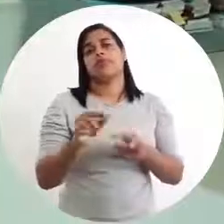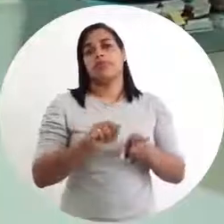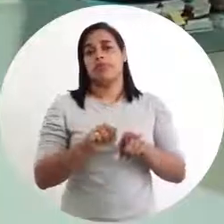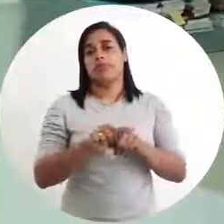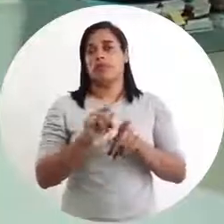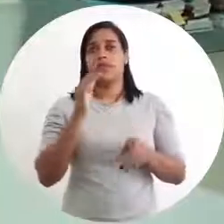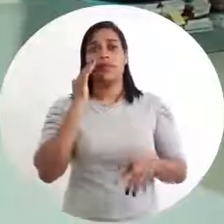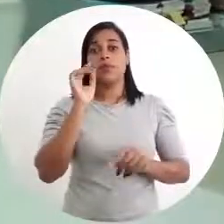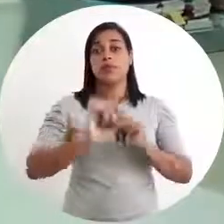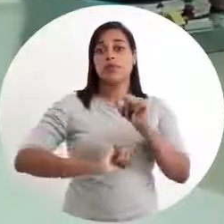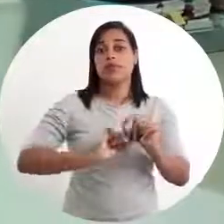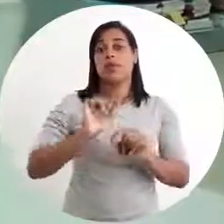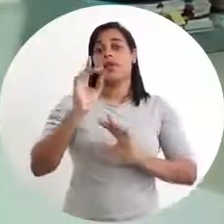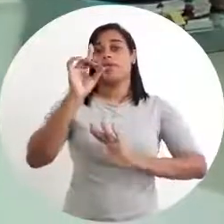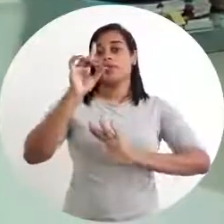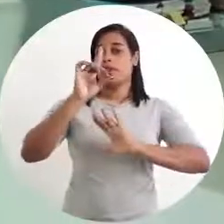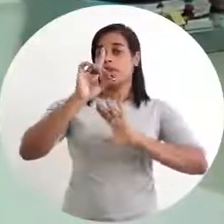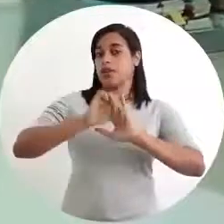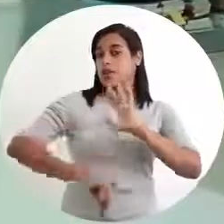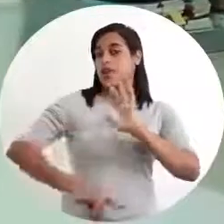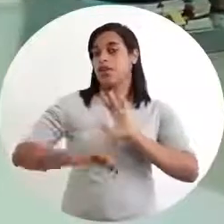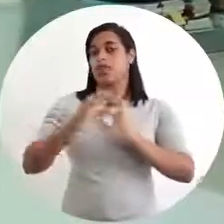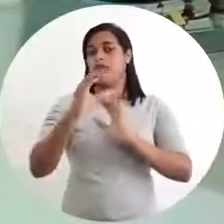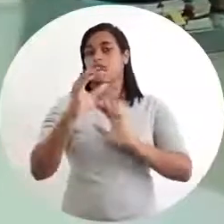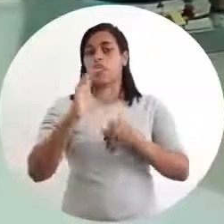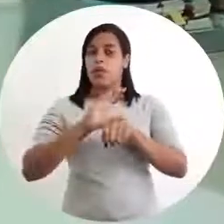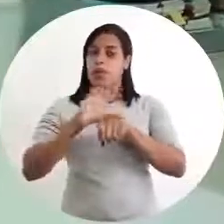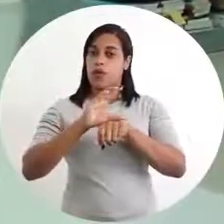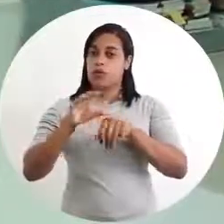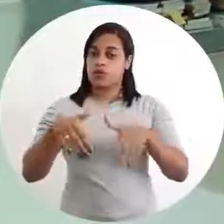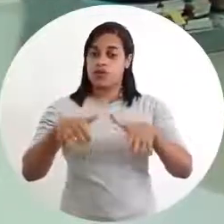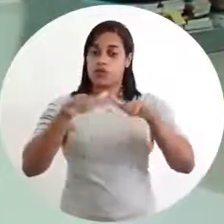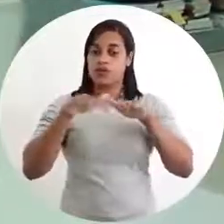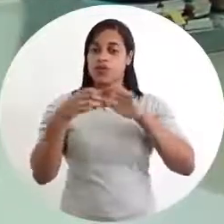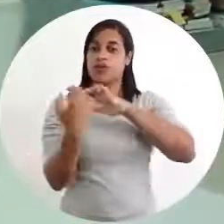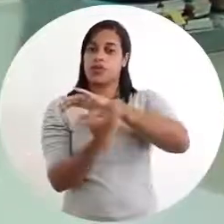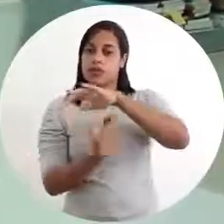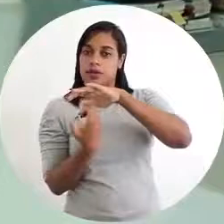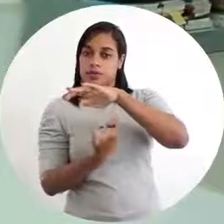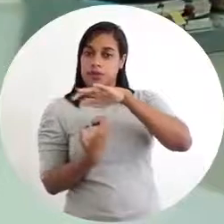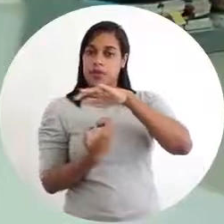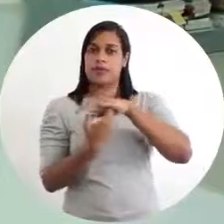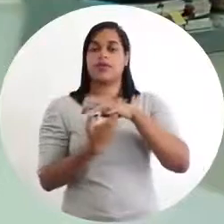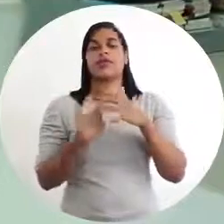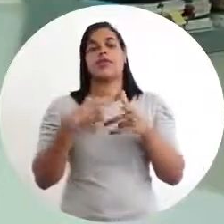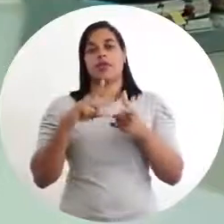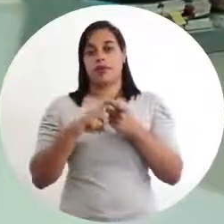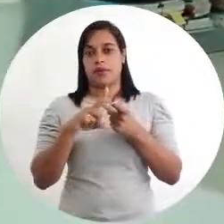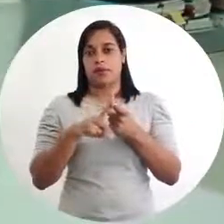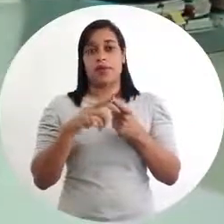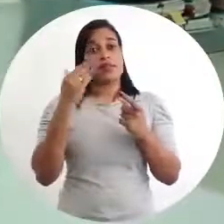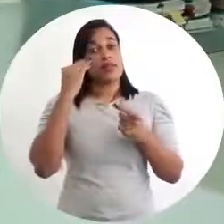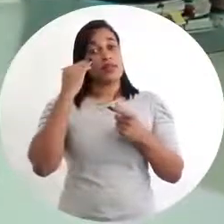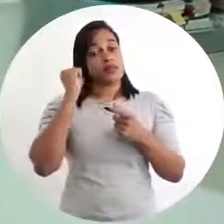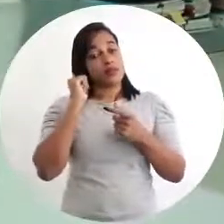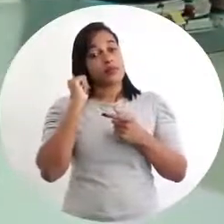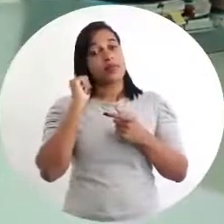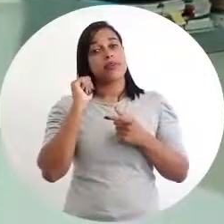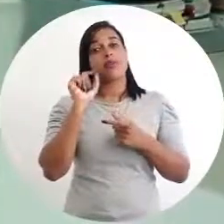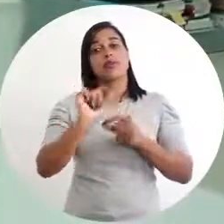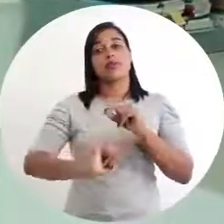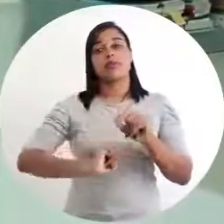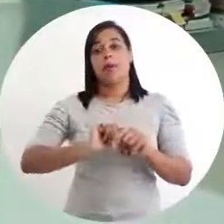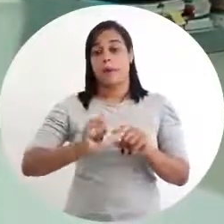de noções de direito constitucional, noções de direito empresarial, e sabendo que